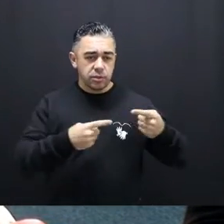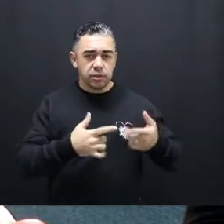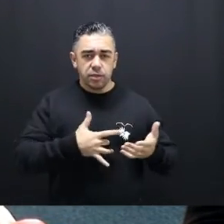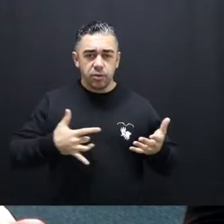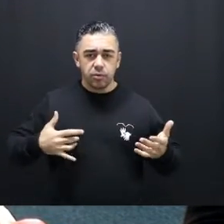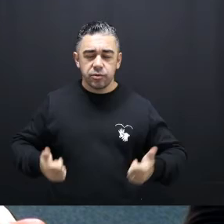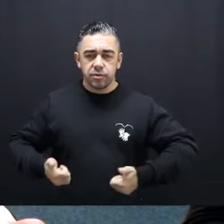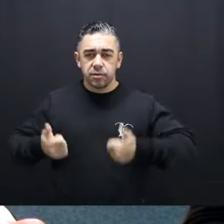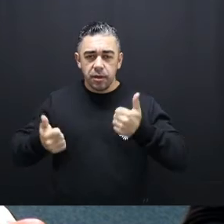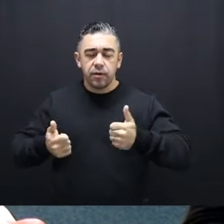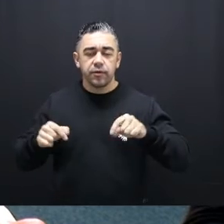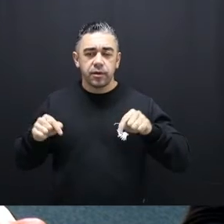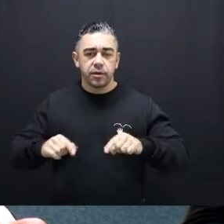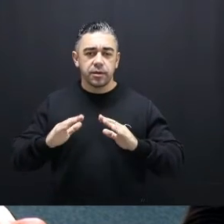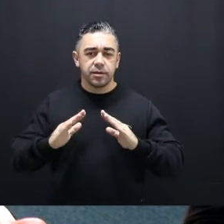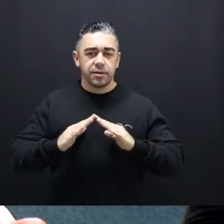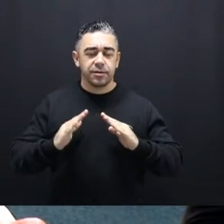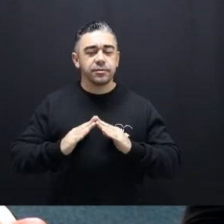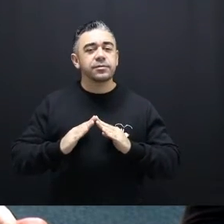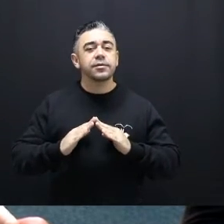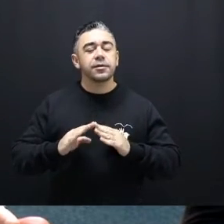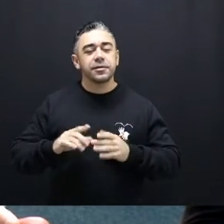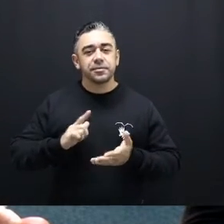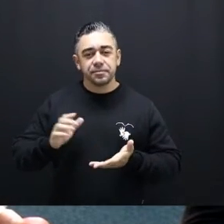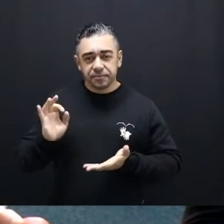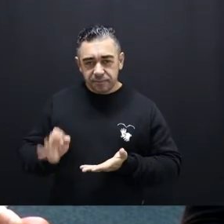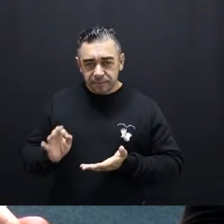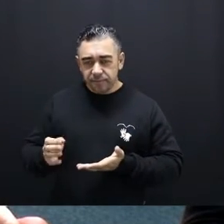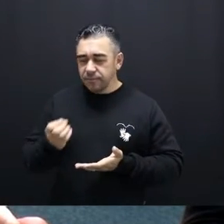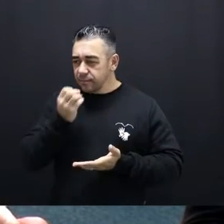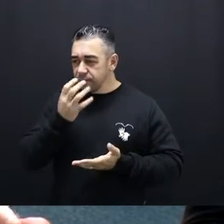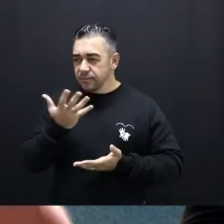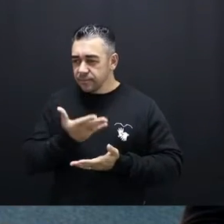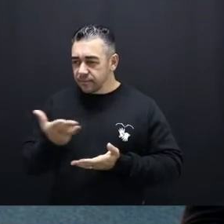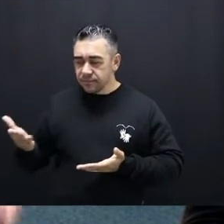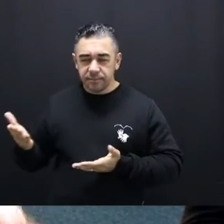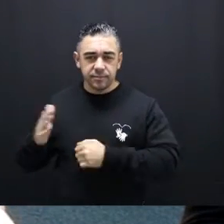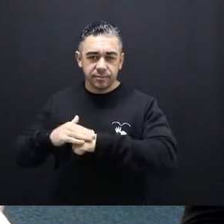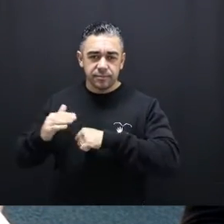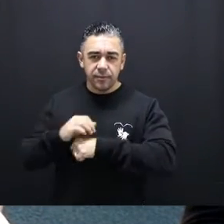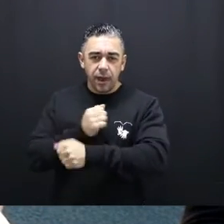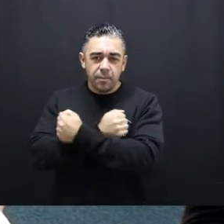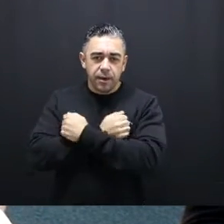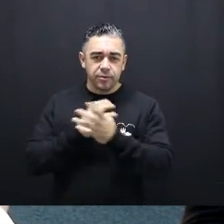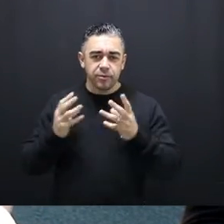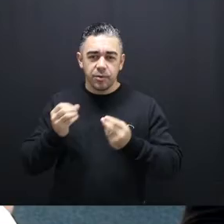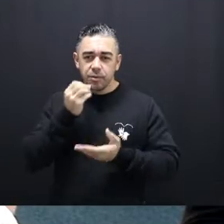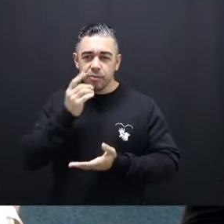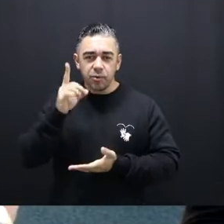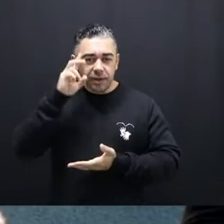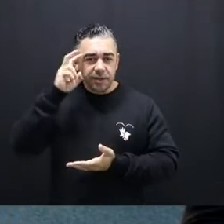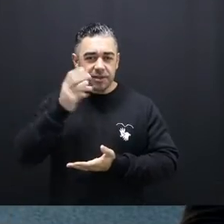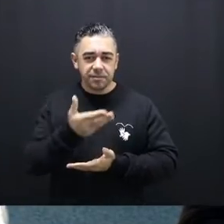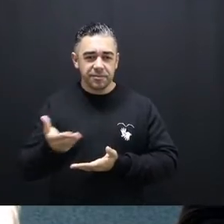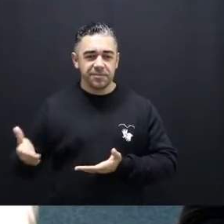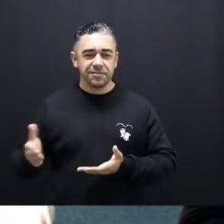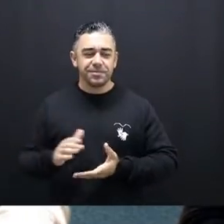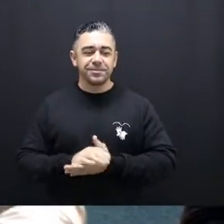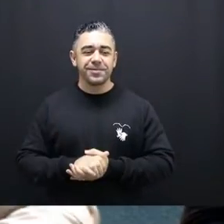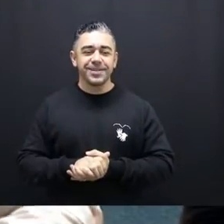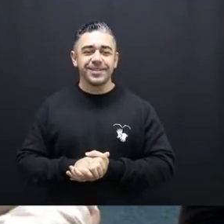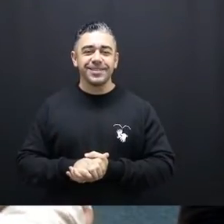saudade hoje dessa casa e tenho certeza que eu quero bem a todos os senhores viu um abraço a todos e uma boa quinta-feira